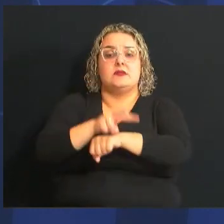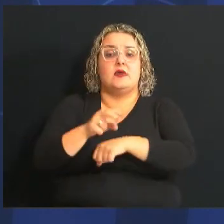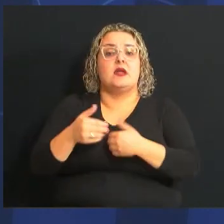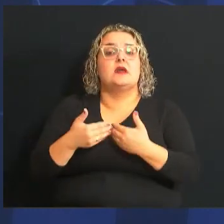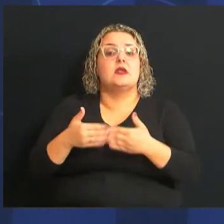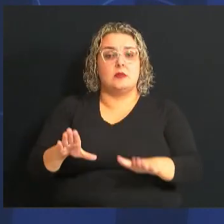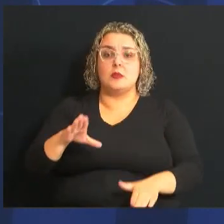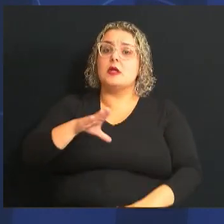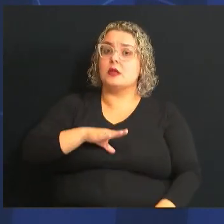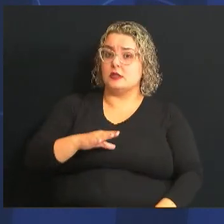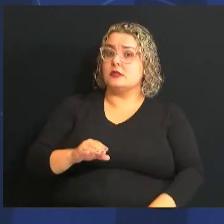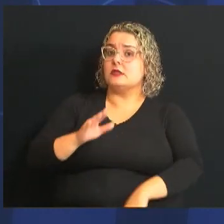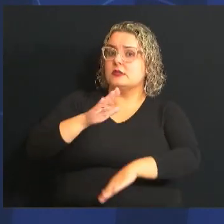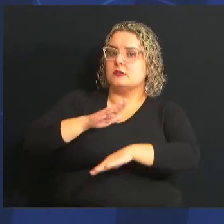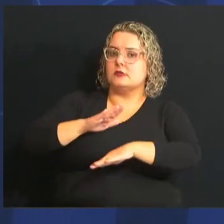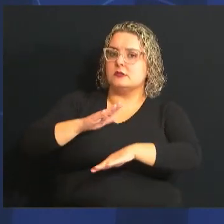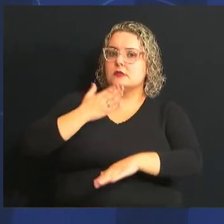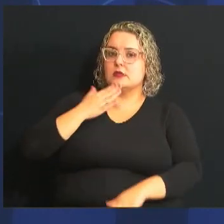cidade de Indaiatuba.